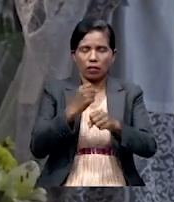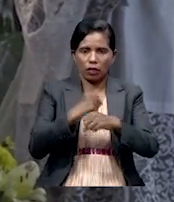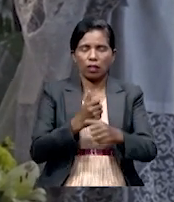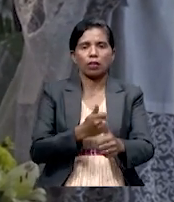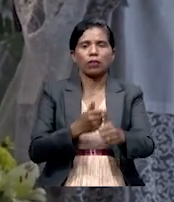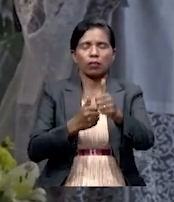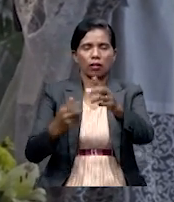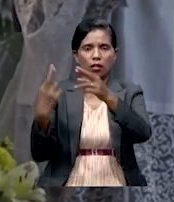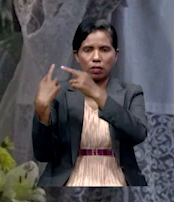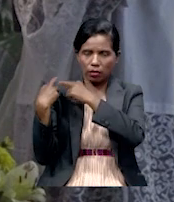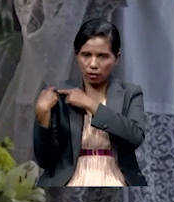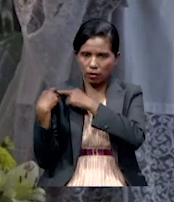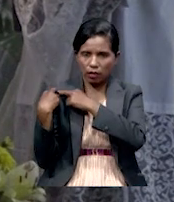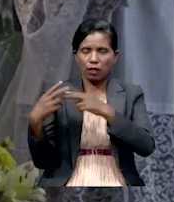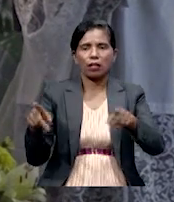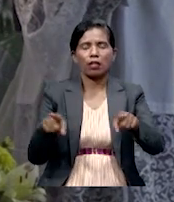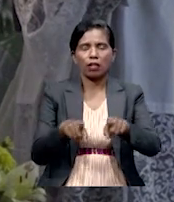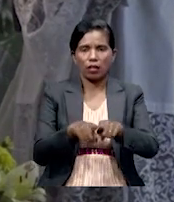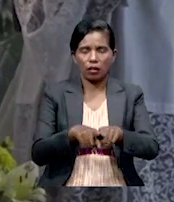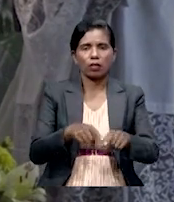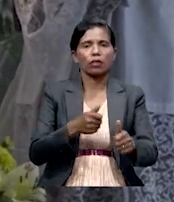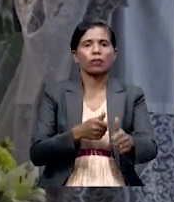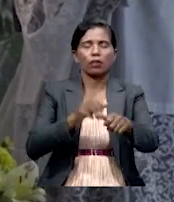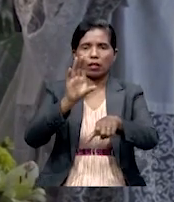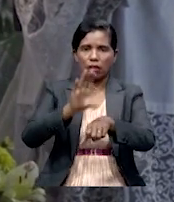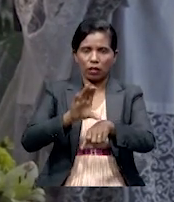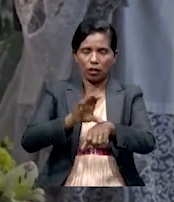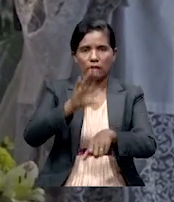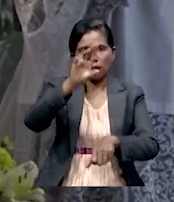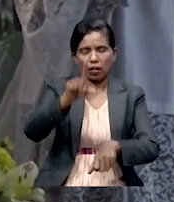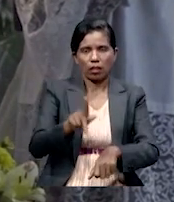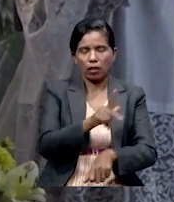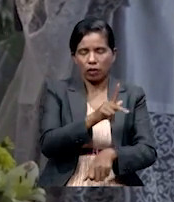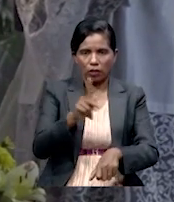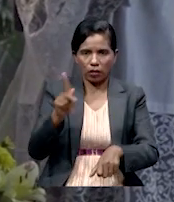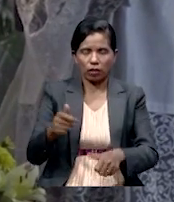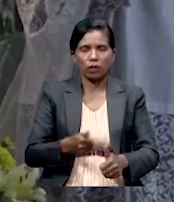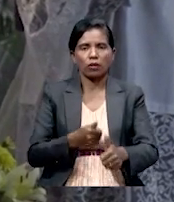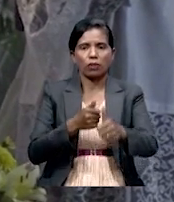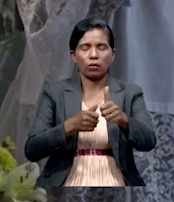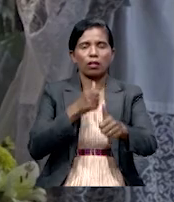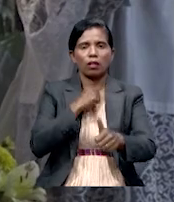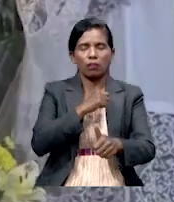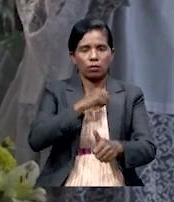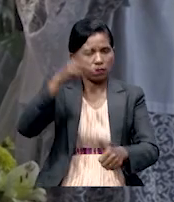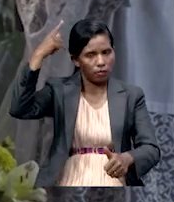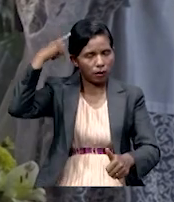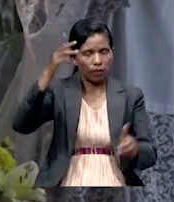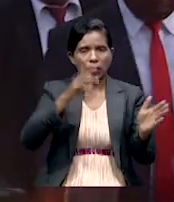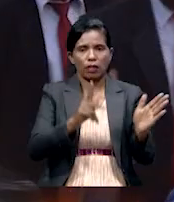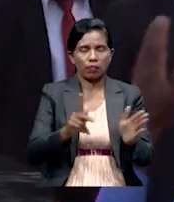e canari né, cuja príncipe Igreja Católica, onde laran, no tuir santo padre, no plano, onde